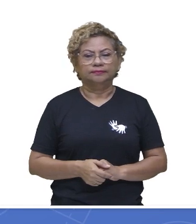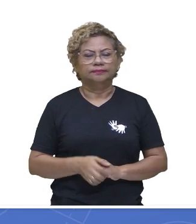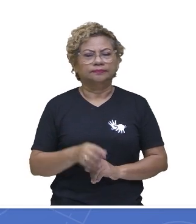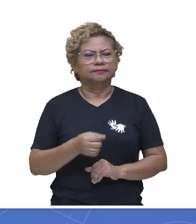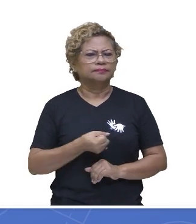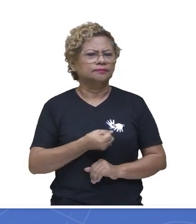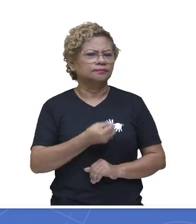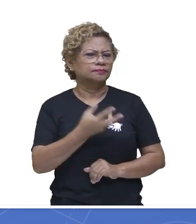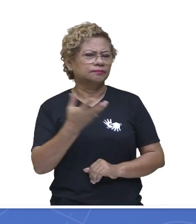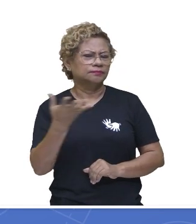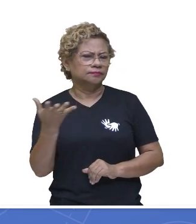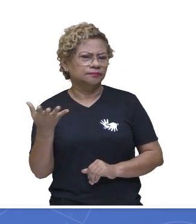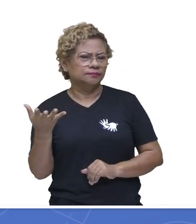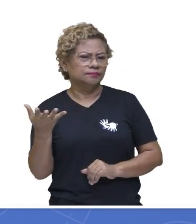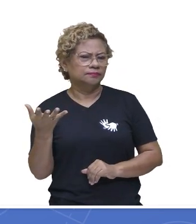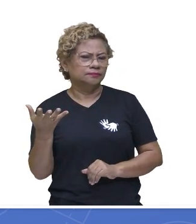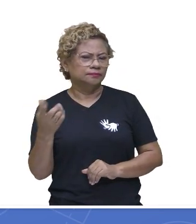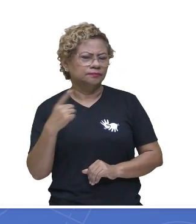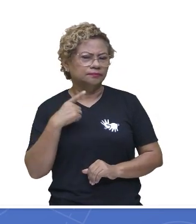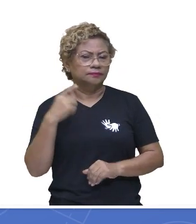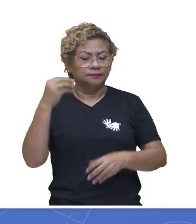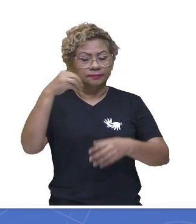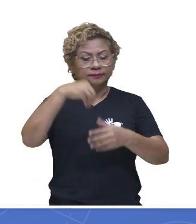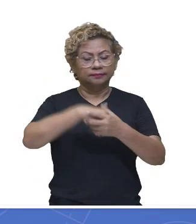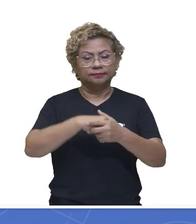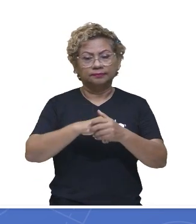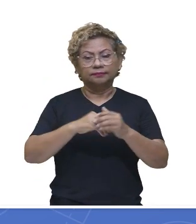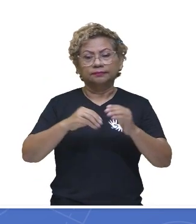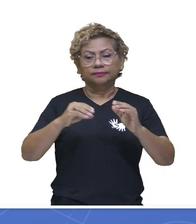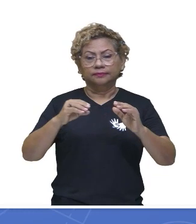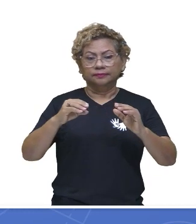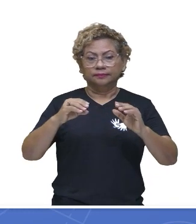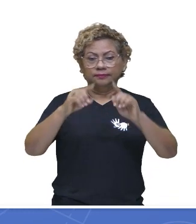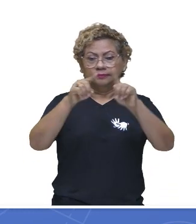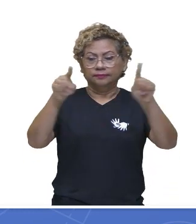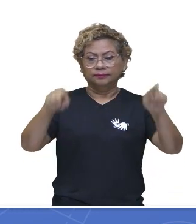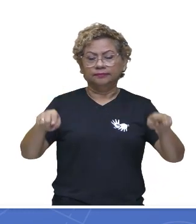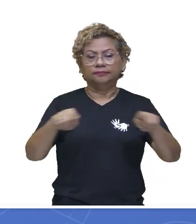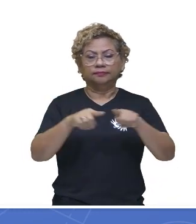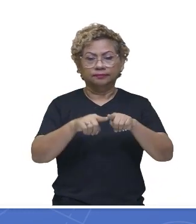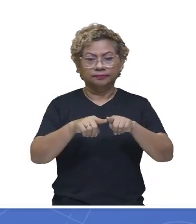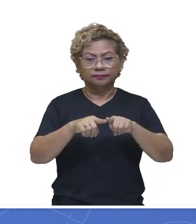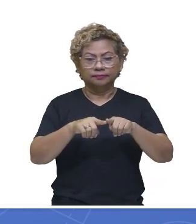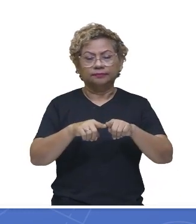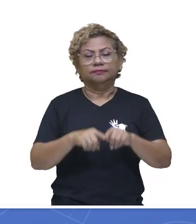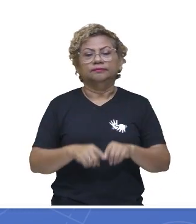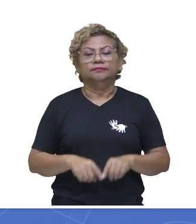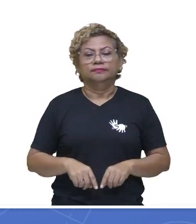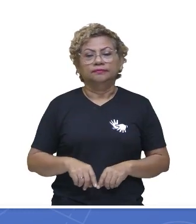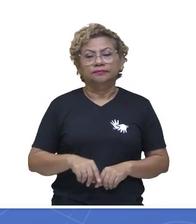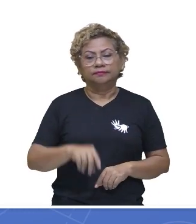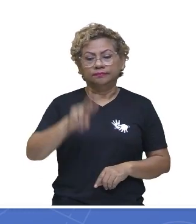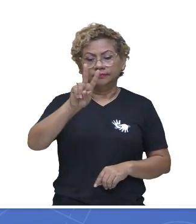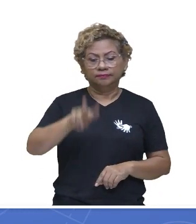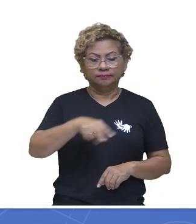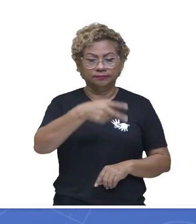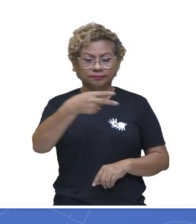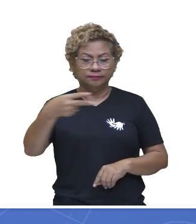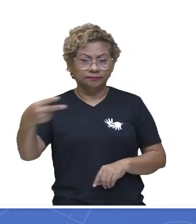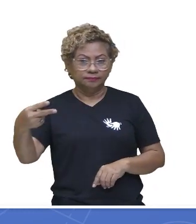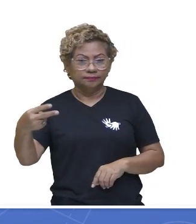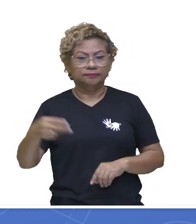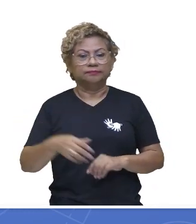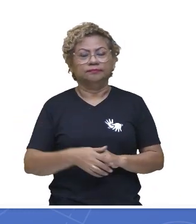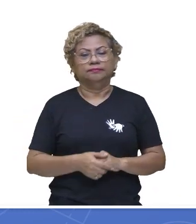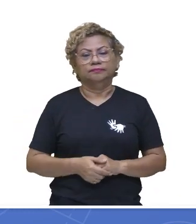de elementos que existe dentro de uma matriz, pessoal, basta eu multiplicar o número de linhas vezes o número de colunas, né? Você chega